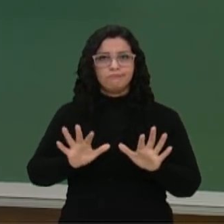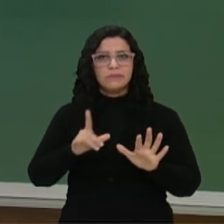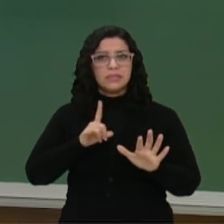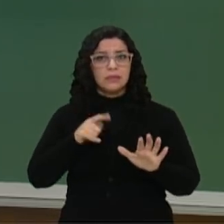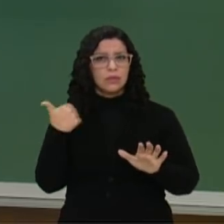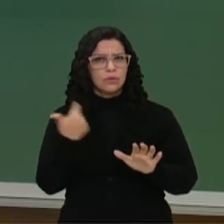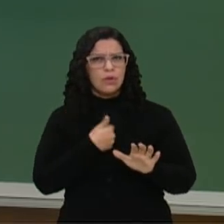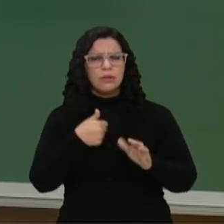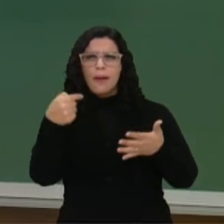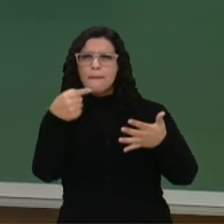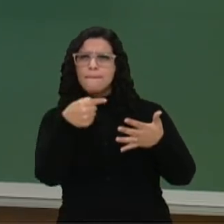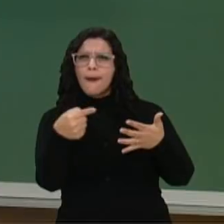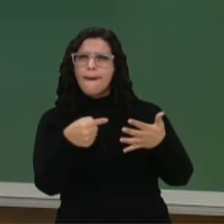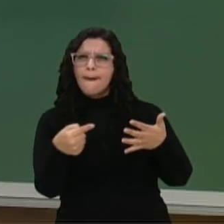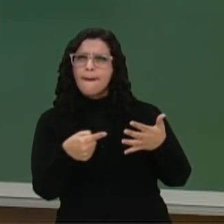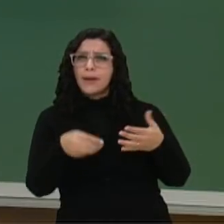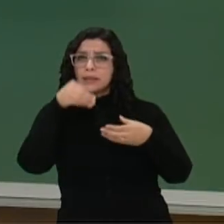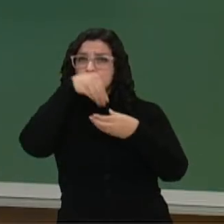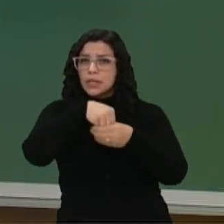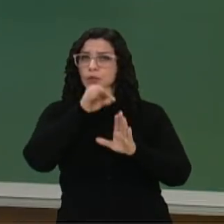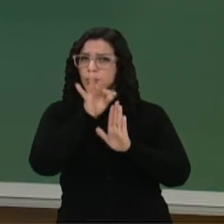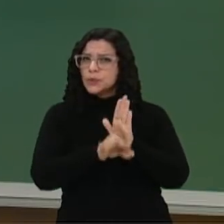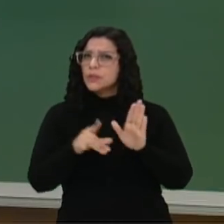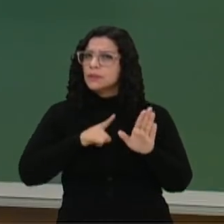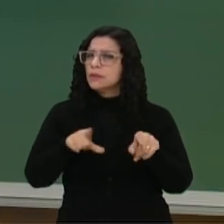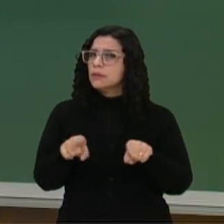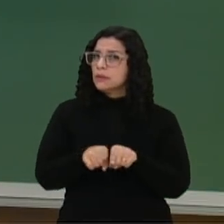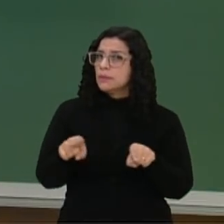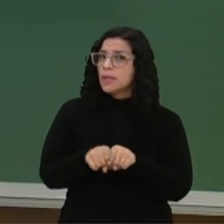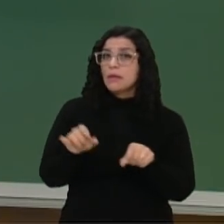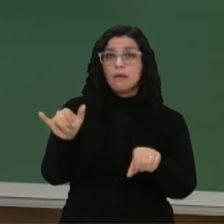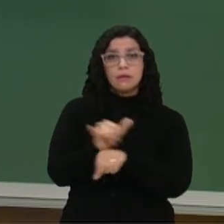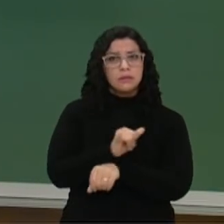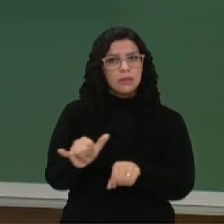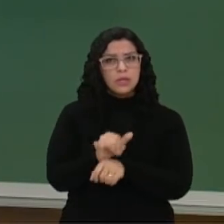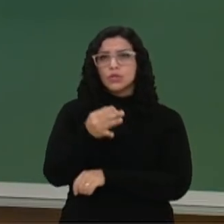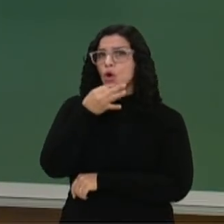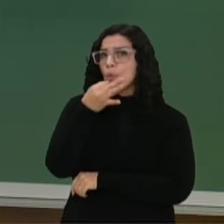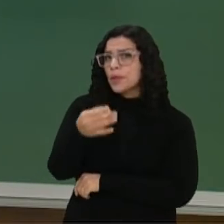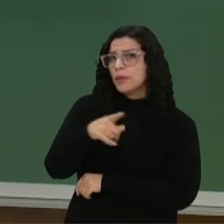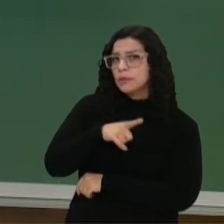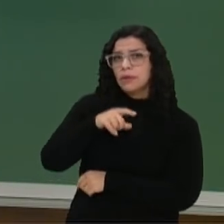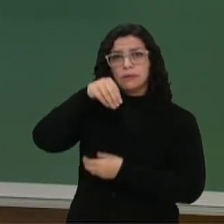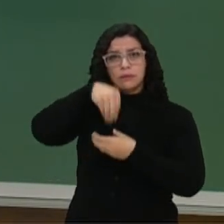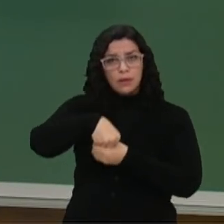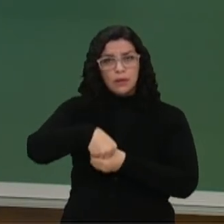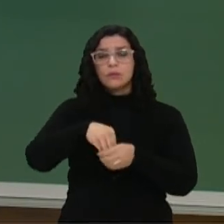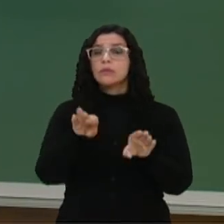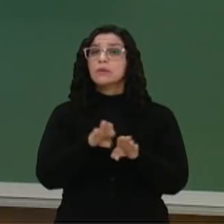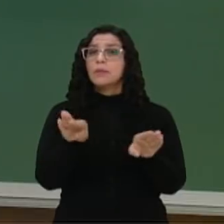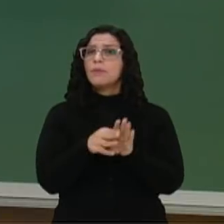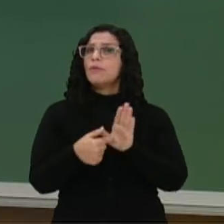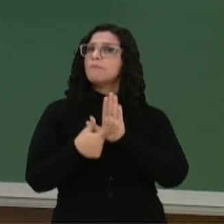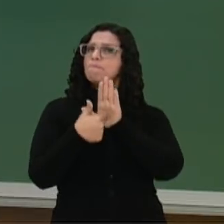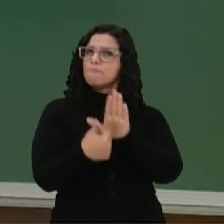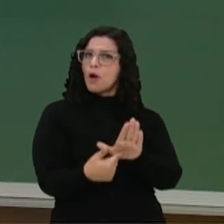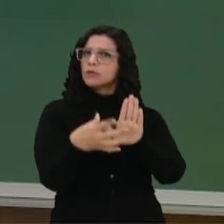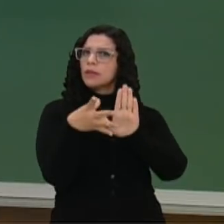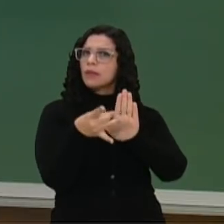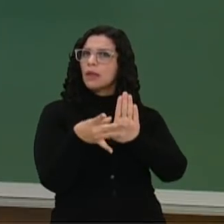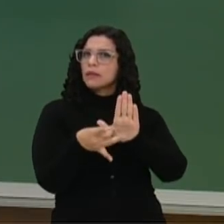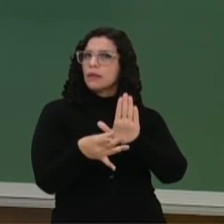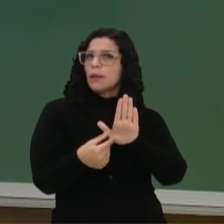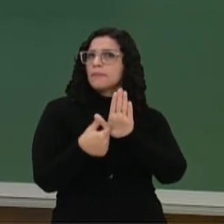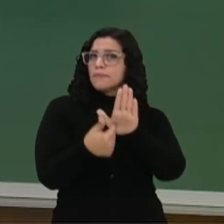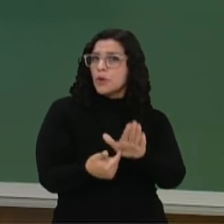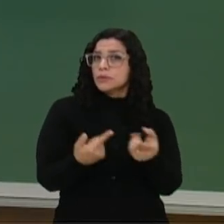aberta, quais são os elementos de composição, quais são os recursos argumentativos, os recursos expressivos que são